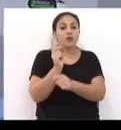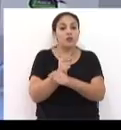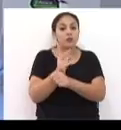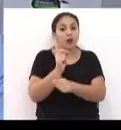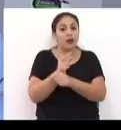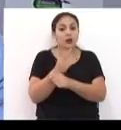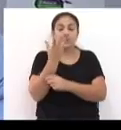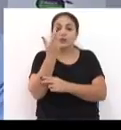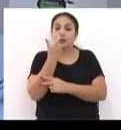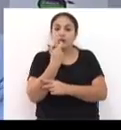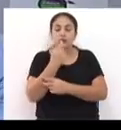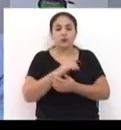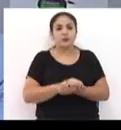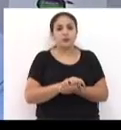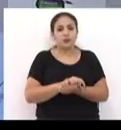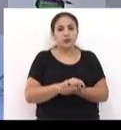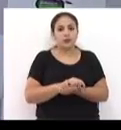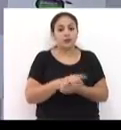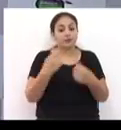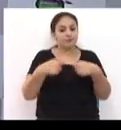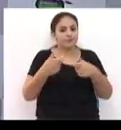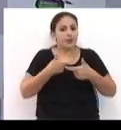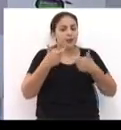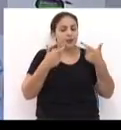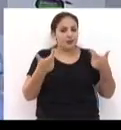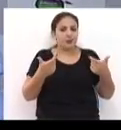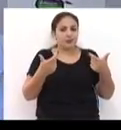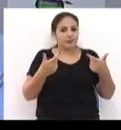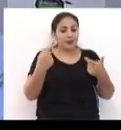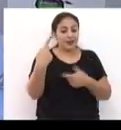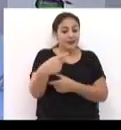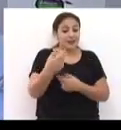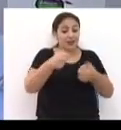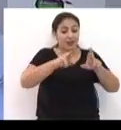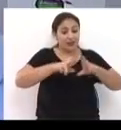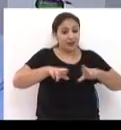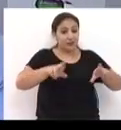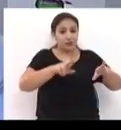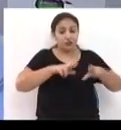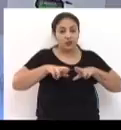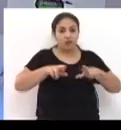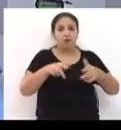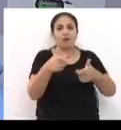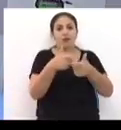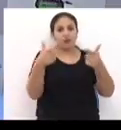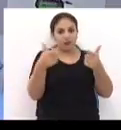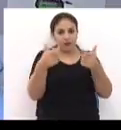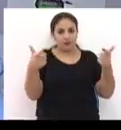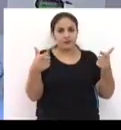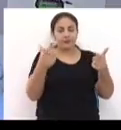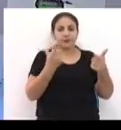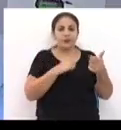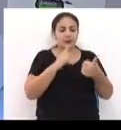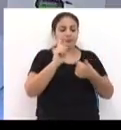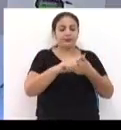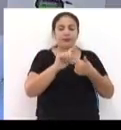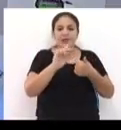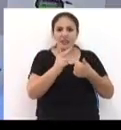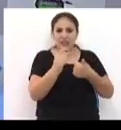criança, para mim conseguir vagas para criança. A demanda é muito grande e ali, aquela região é uma região muito grande que